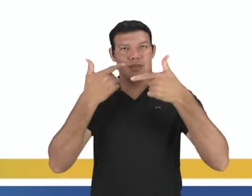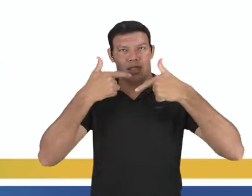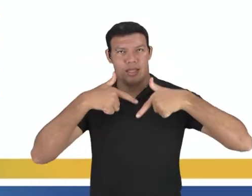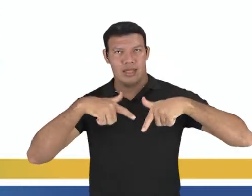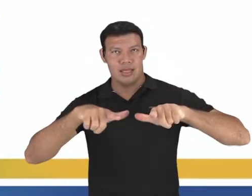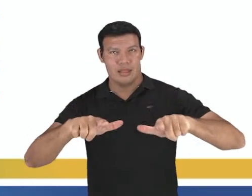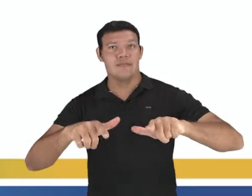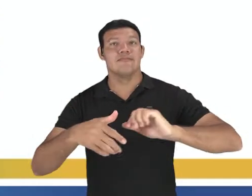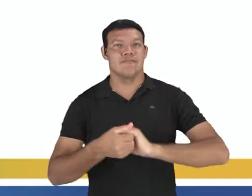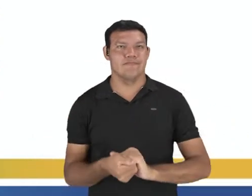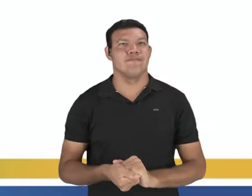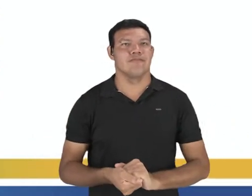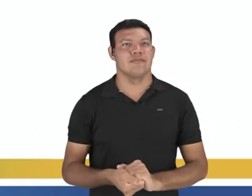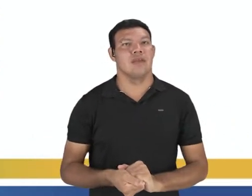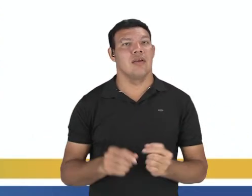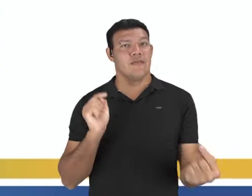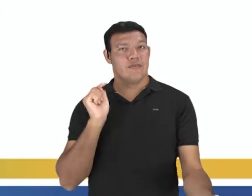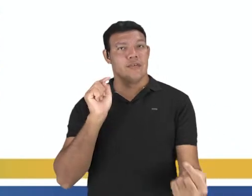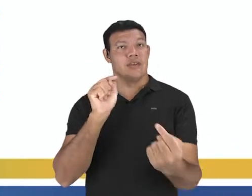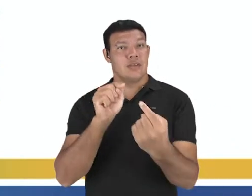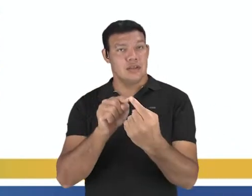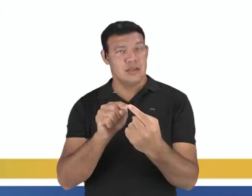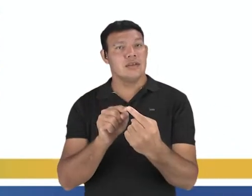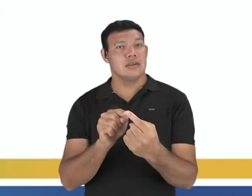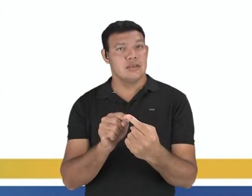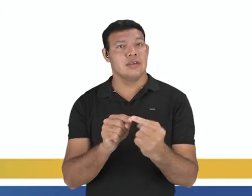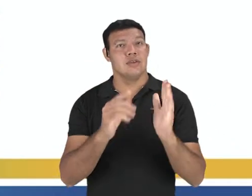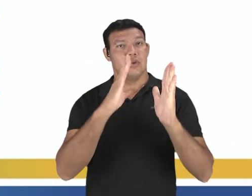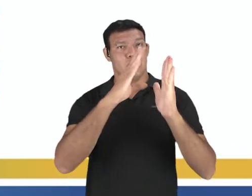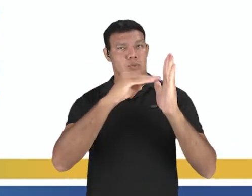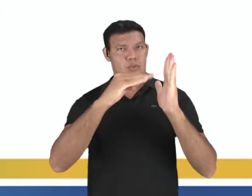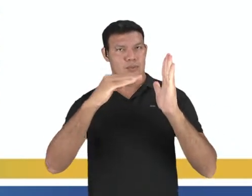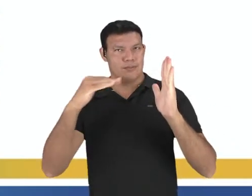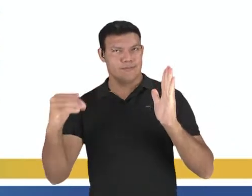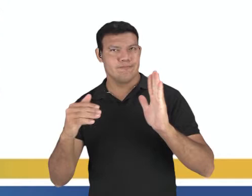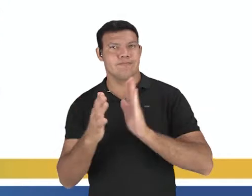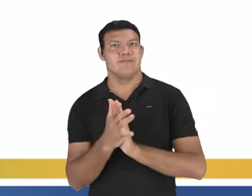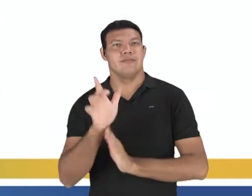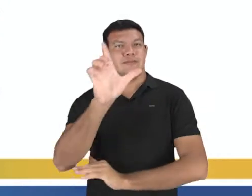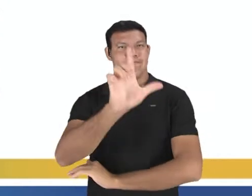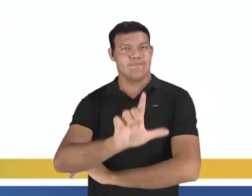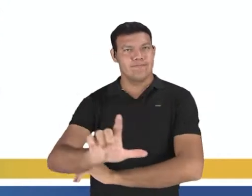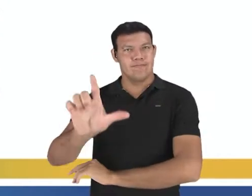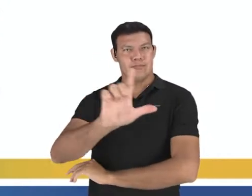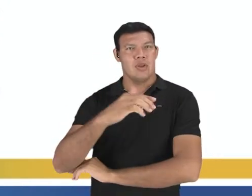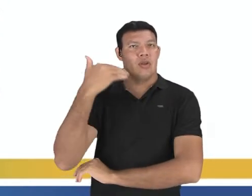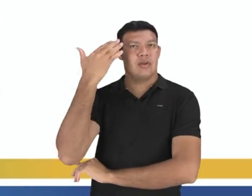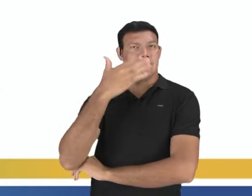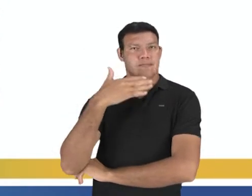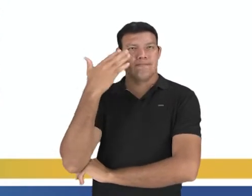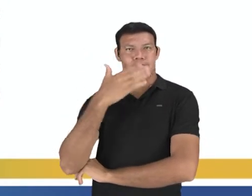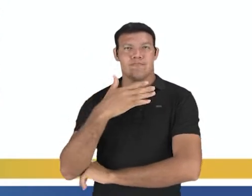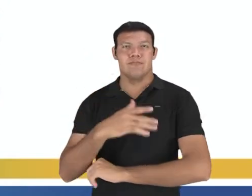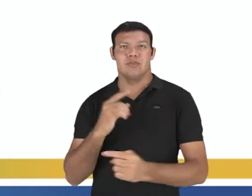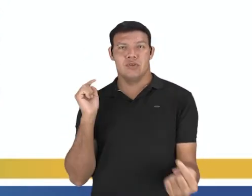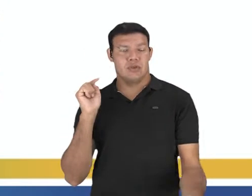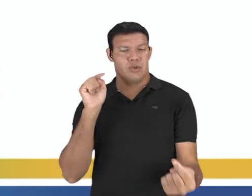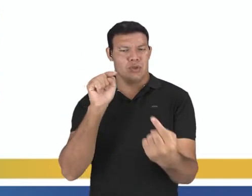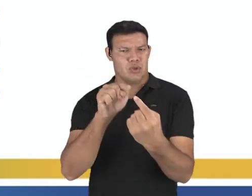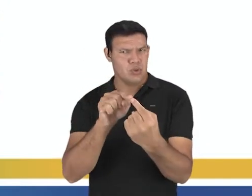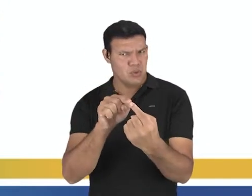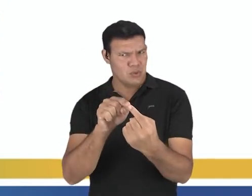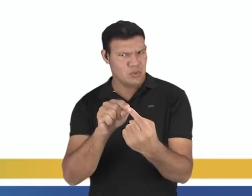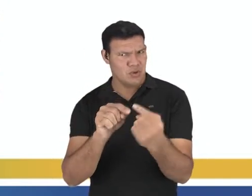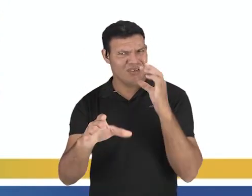seja, copie aí, literatura é um discurso que não pretende apenas comunicar algo,